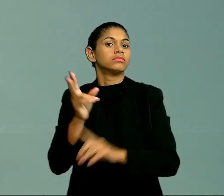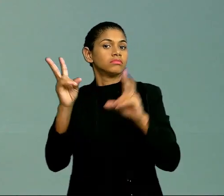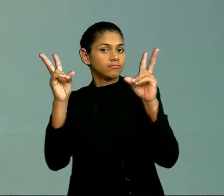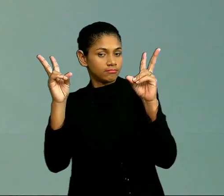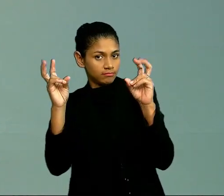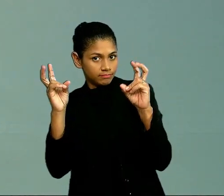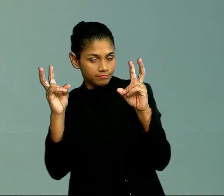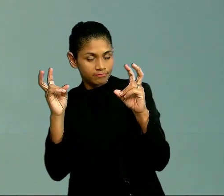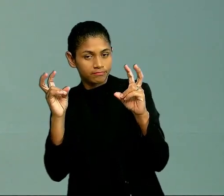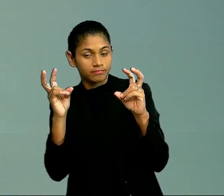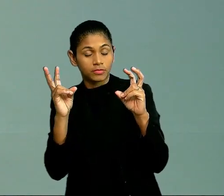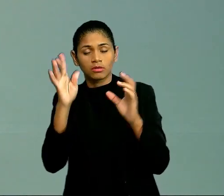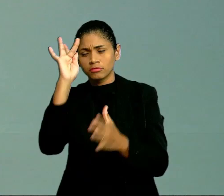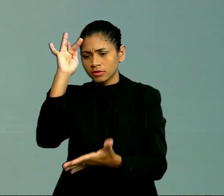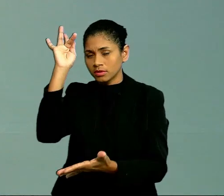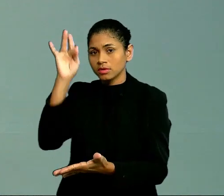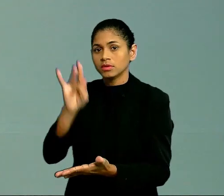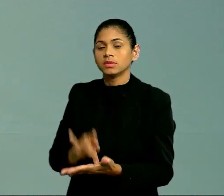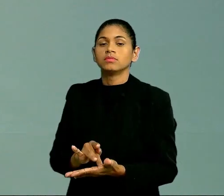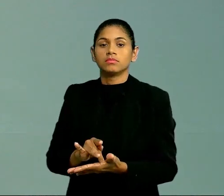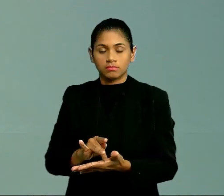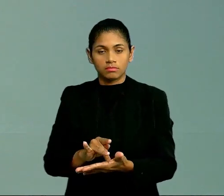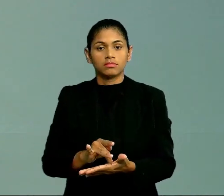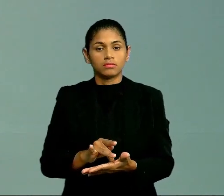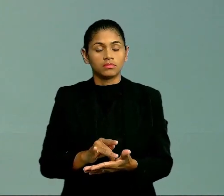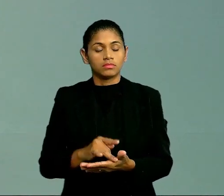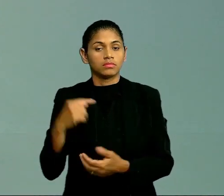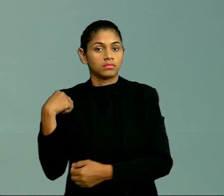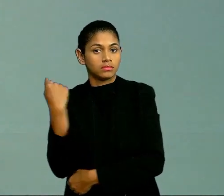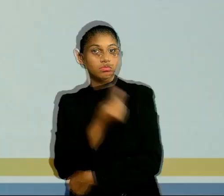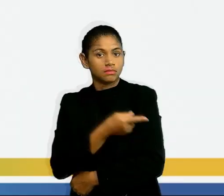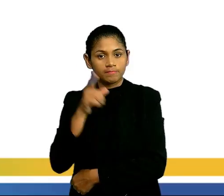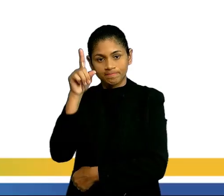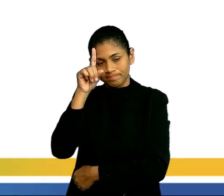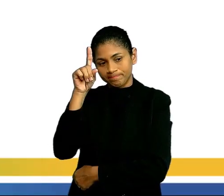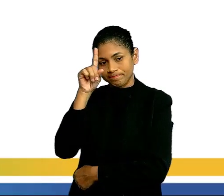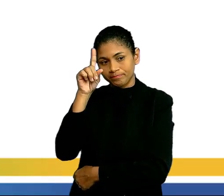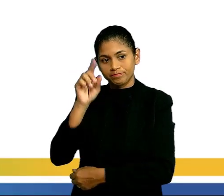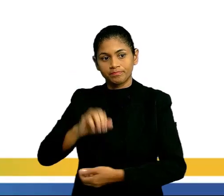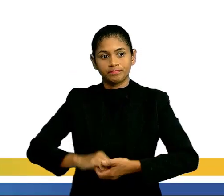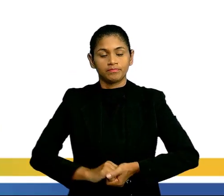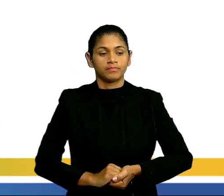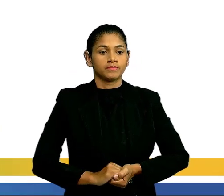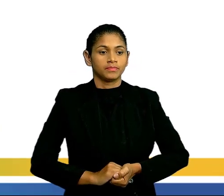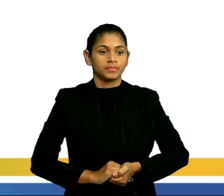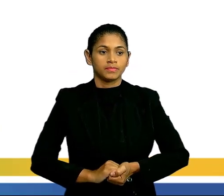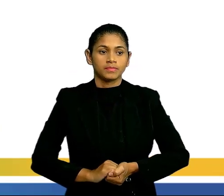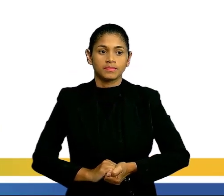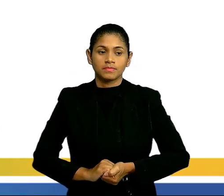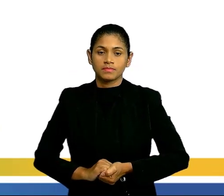mais realista, que faz parte do nosso dia a dia, do nosso cotidiano.